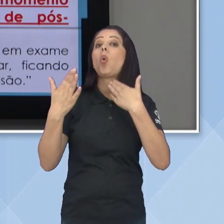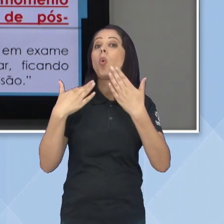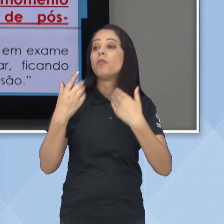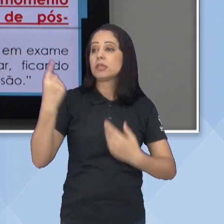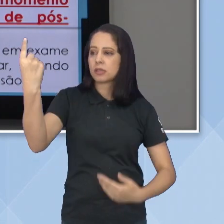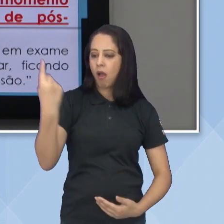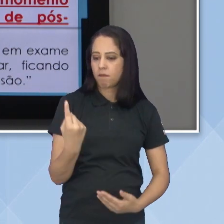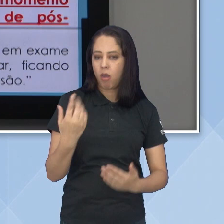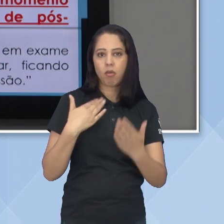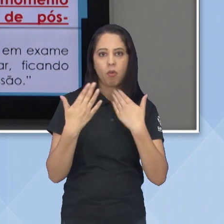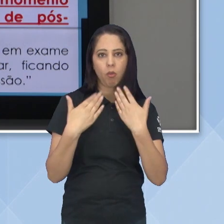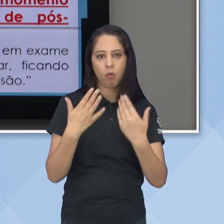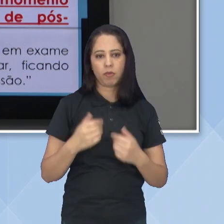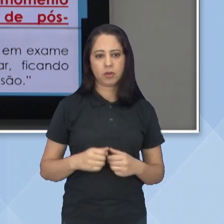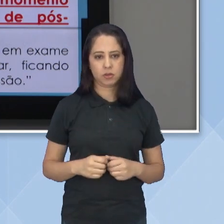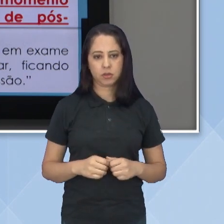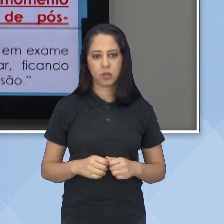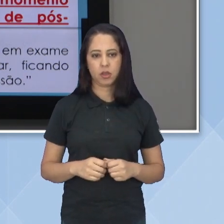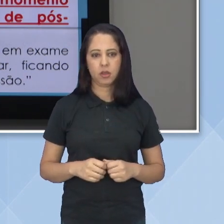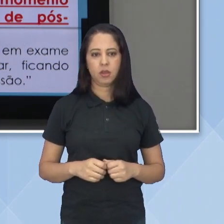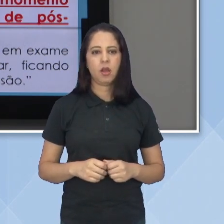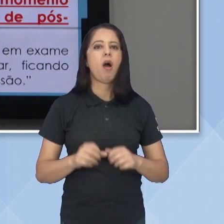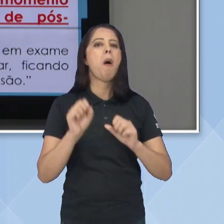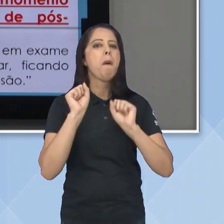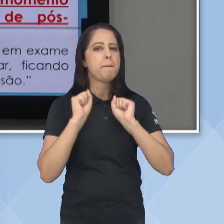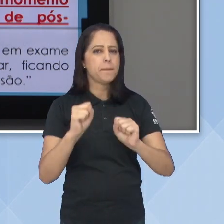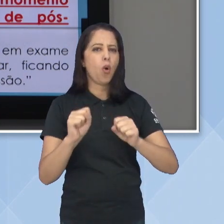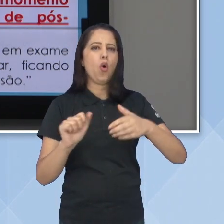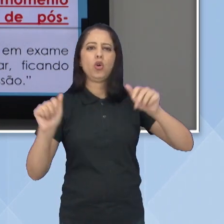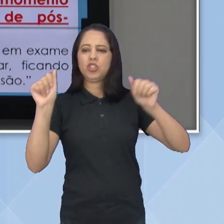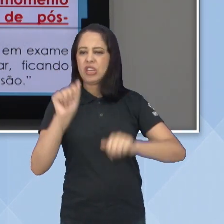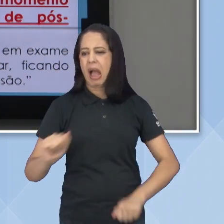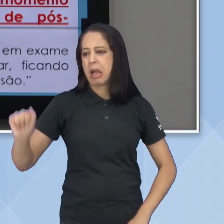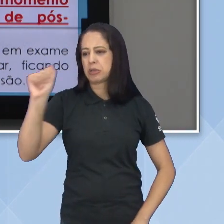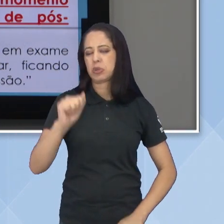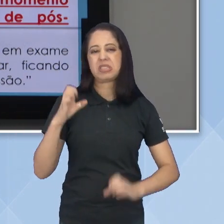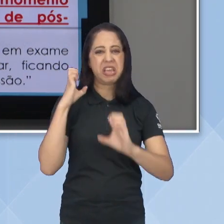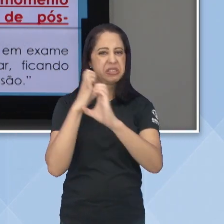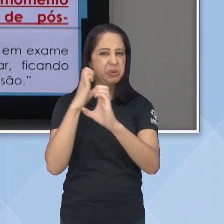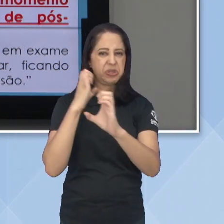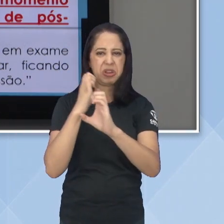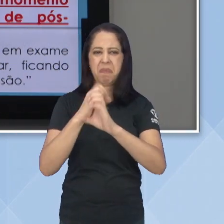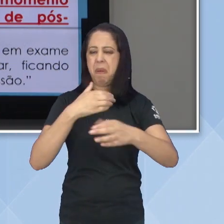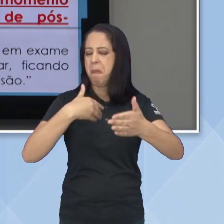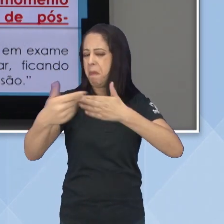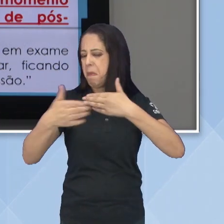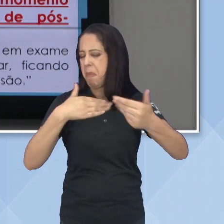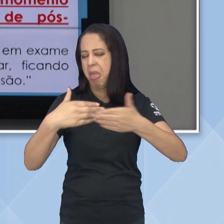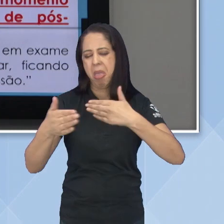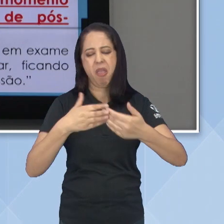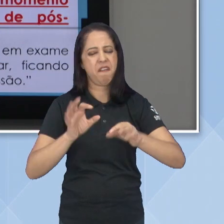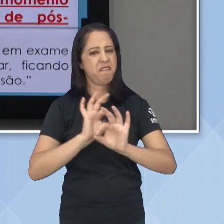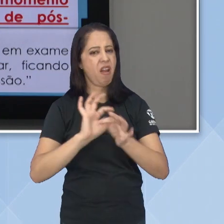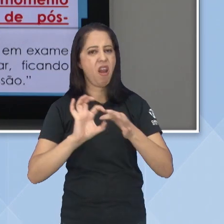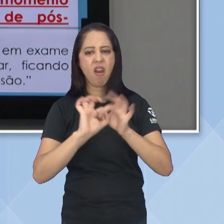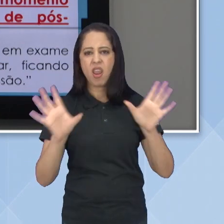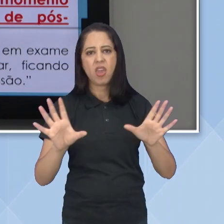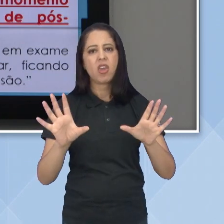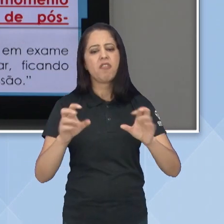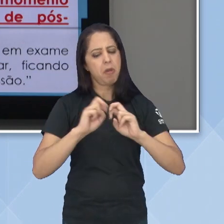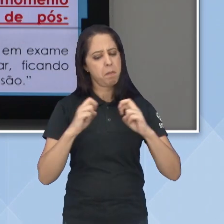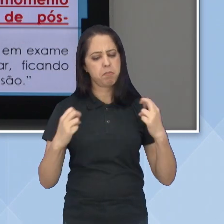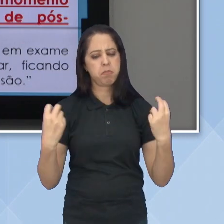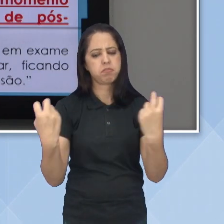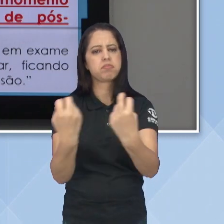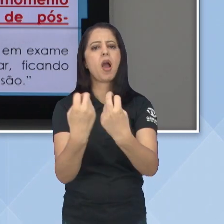Né? Pode colocar a Associação dos Engenheiros, a Convap, quem quer que seja, Secov. Né? Vamos discutir